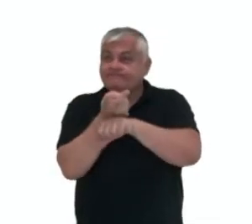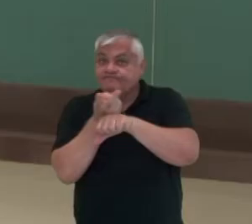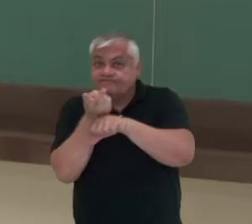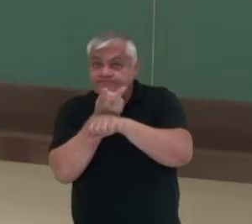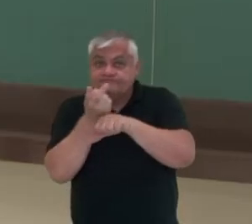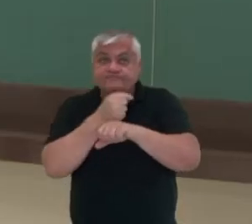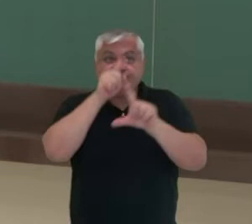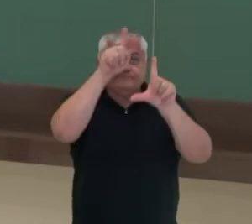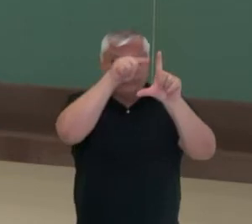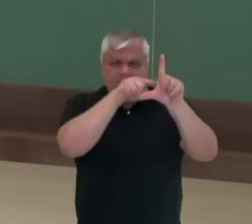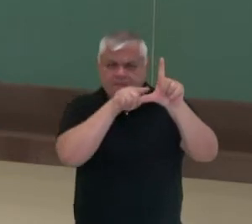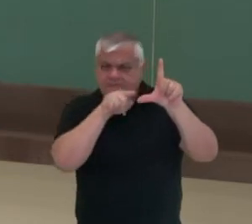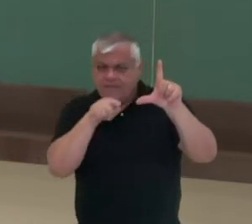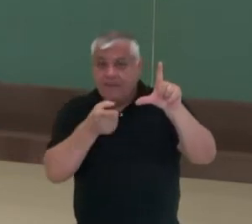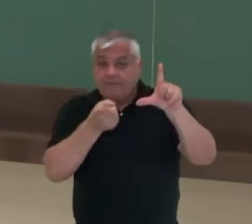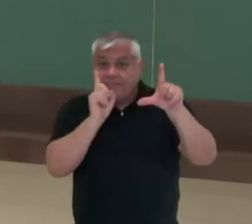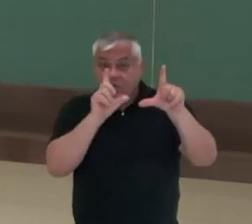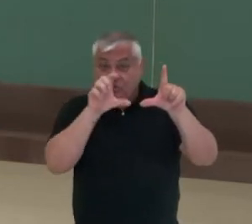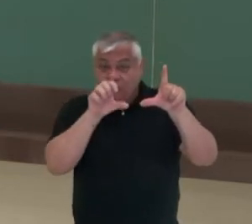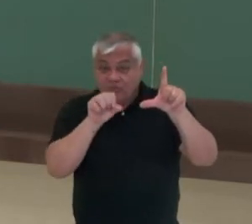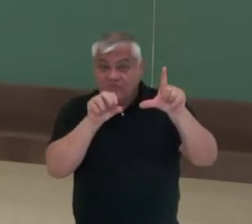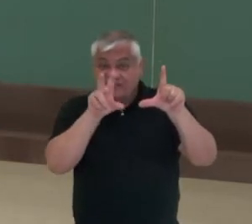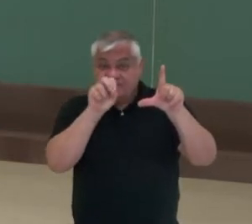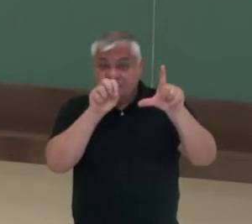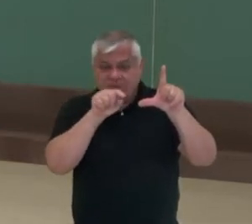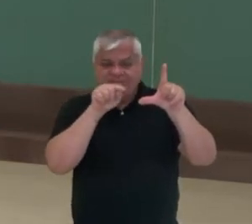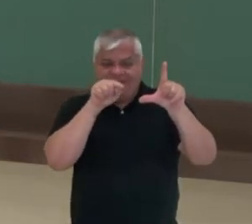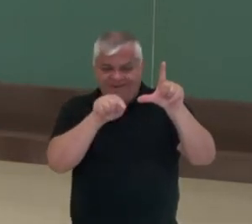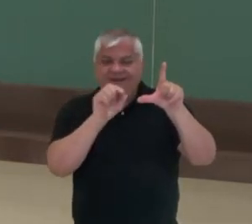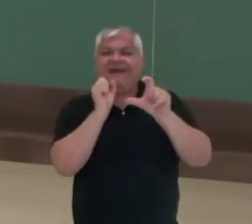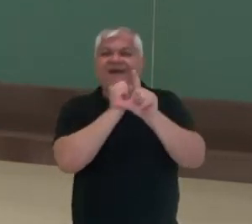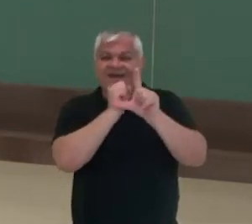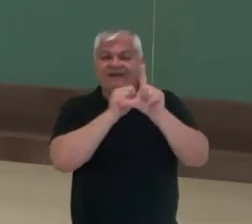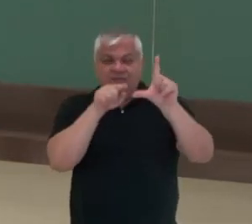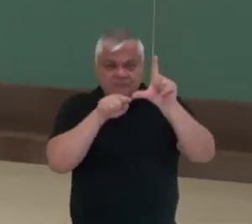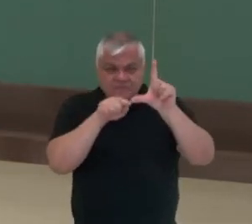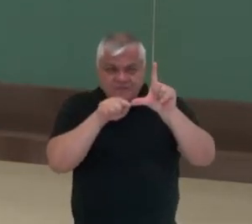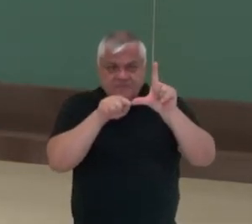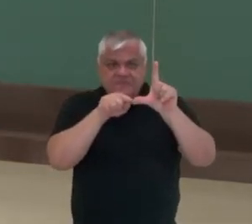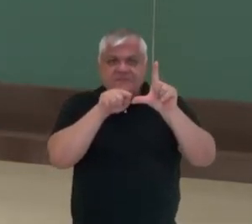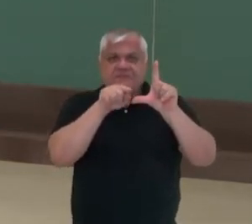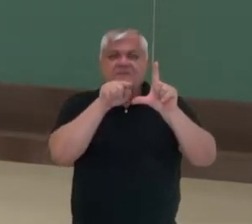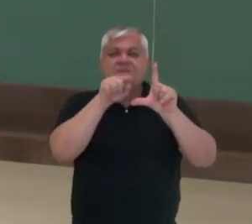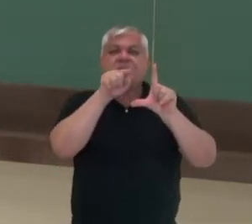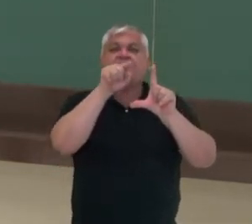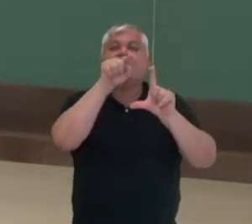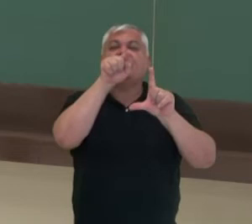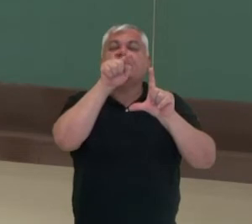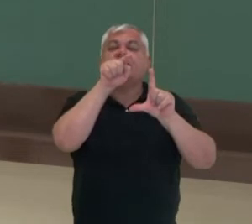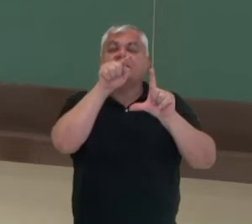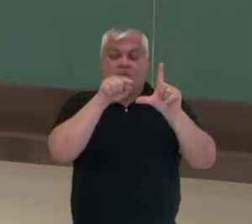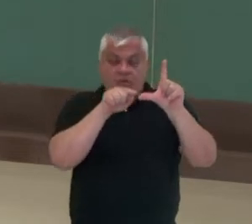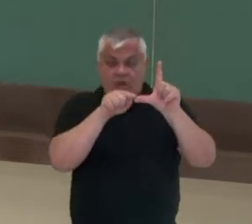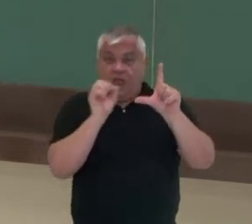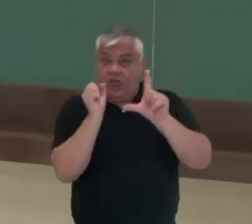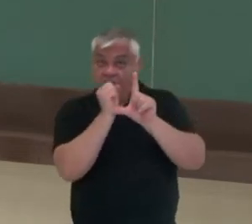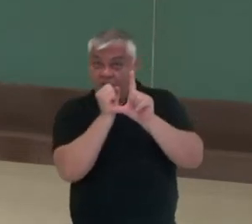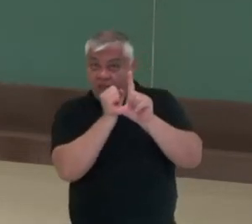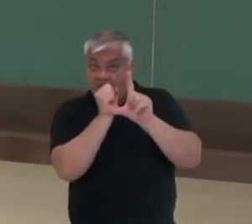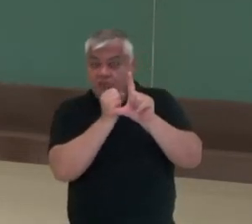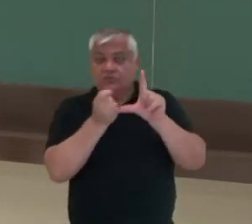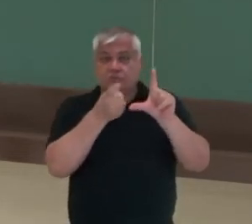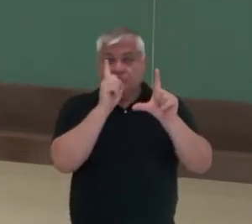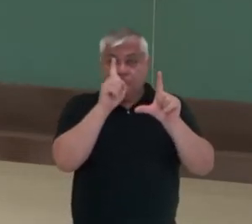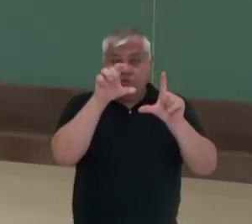Olhar em 1950, então nós temos tanto a população rural como a urbana. Então, a gente vai ter que o quê? Juntar, né? Juntar a